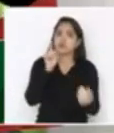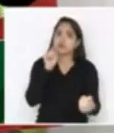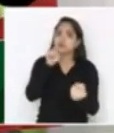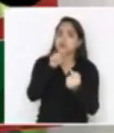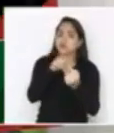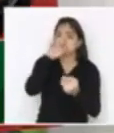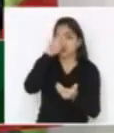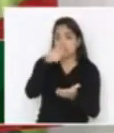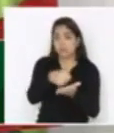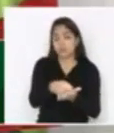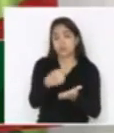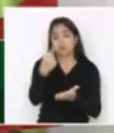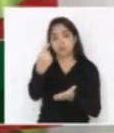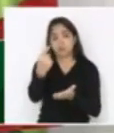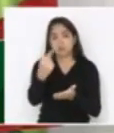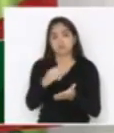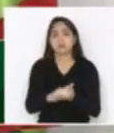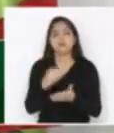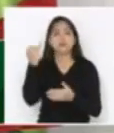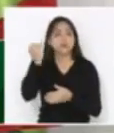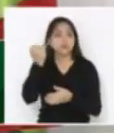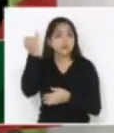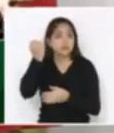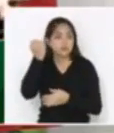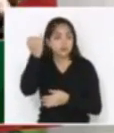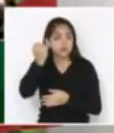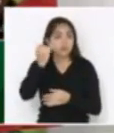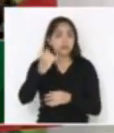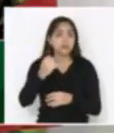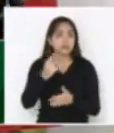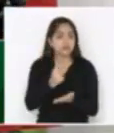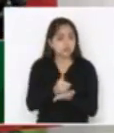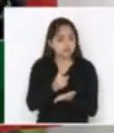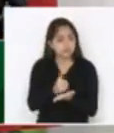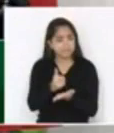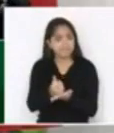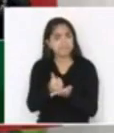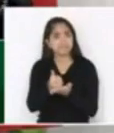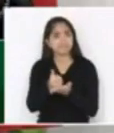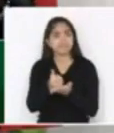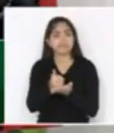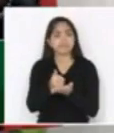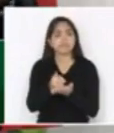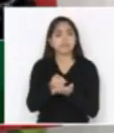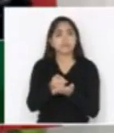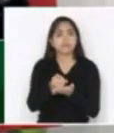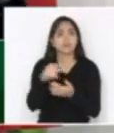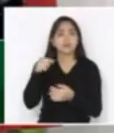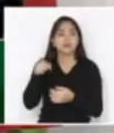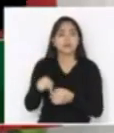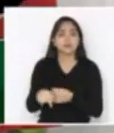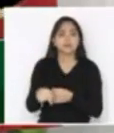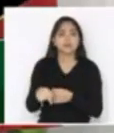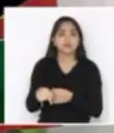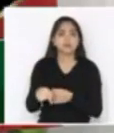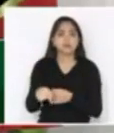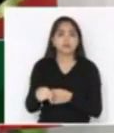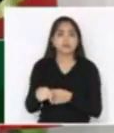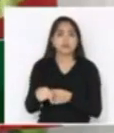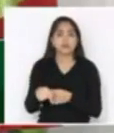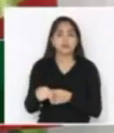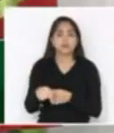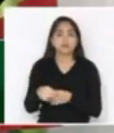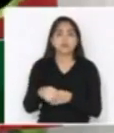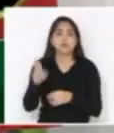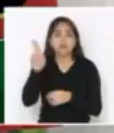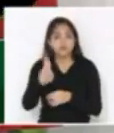decisão. Então, é importante que continue assim. E aqui, depois, vai ser usado,